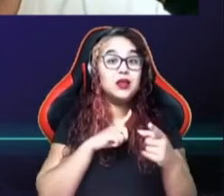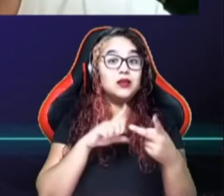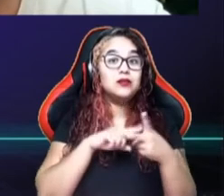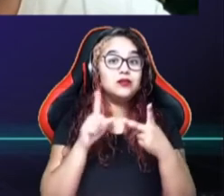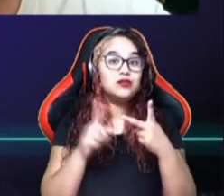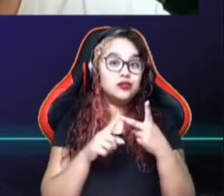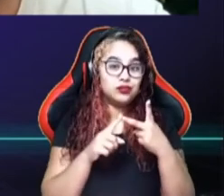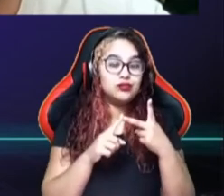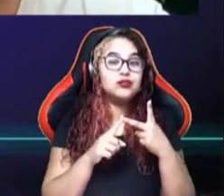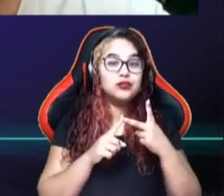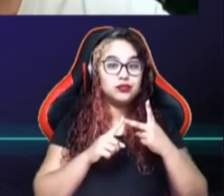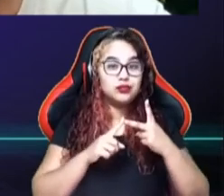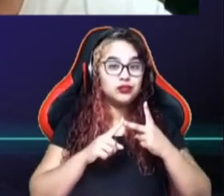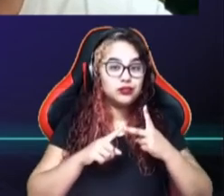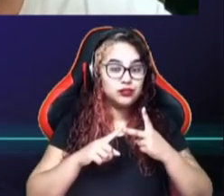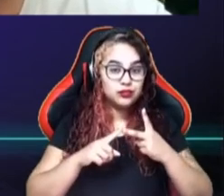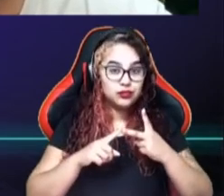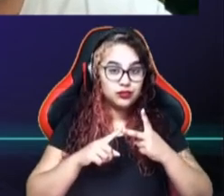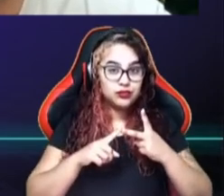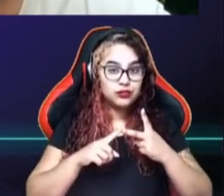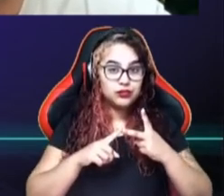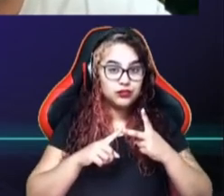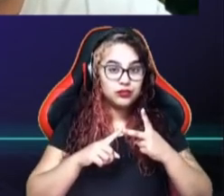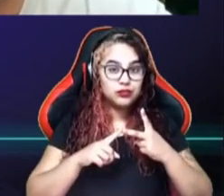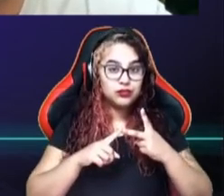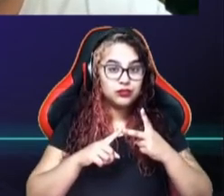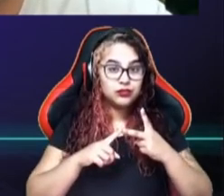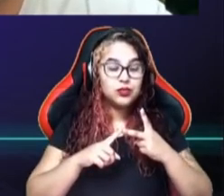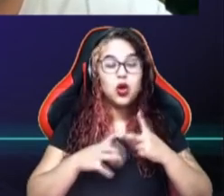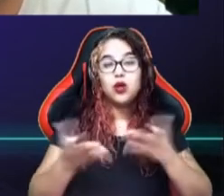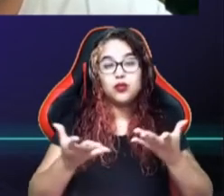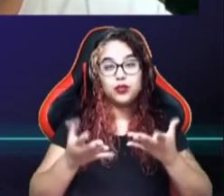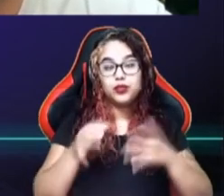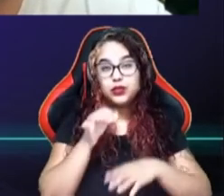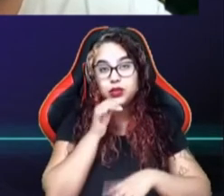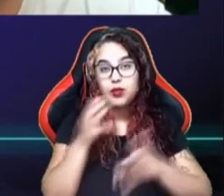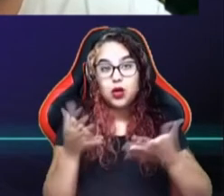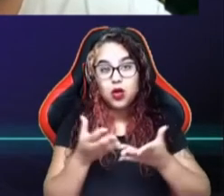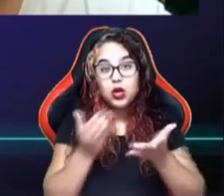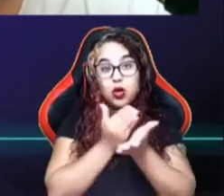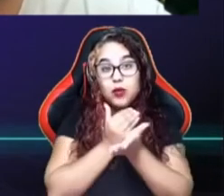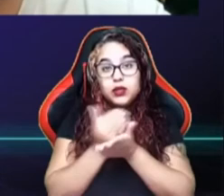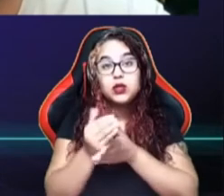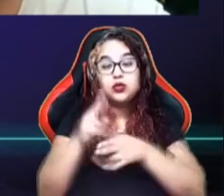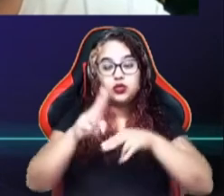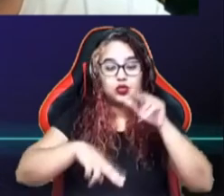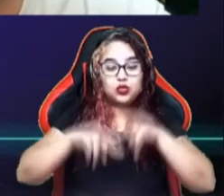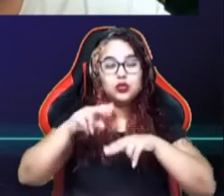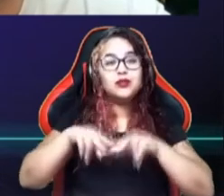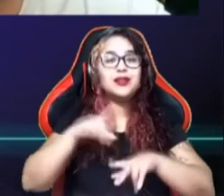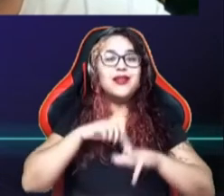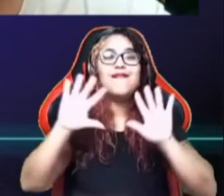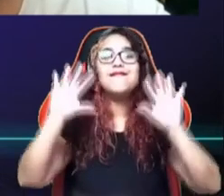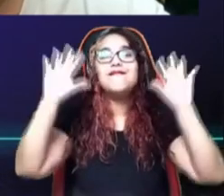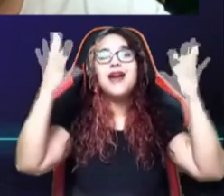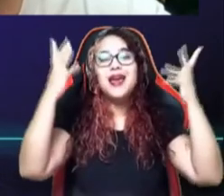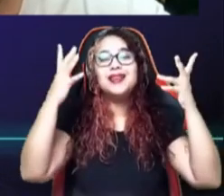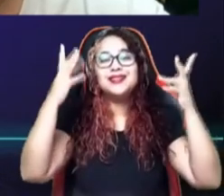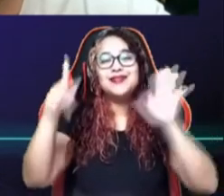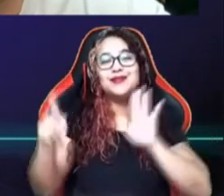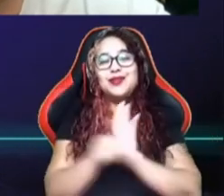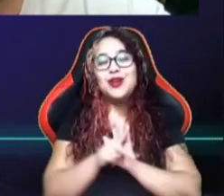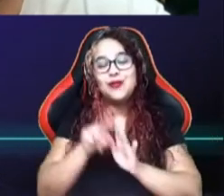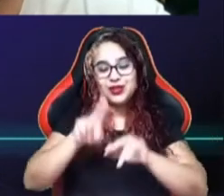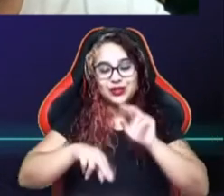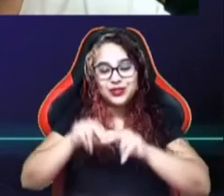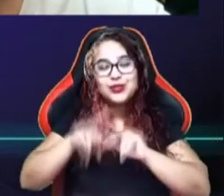calendário nosso aqui. Então, agora, entrando junho, vai ter as festas lá de São João e tudo mais. Então, tem esse nível. E